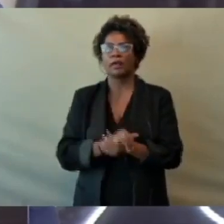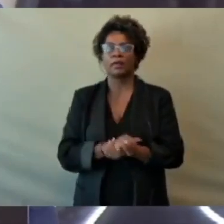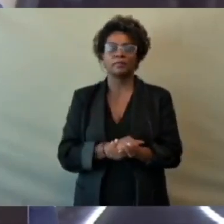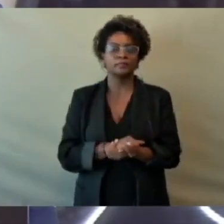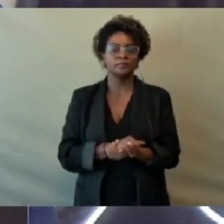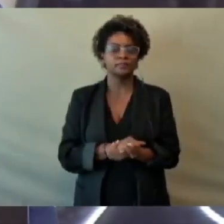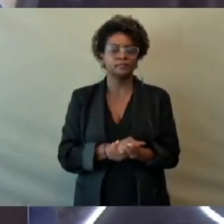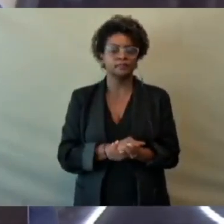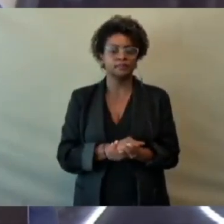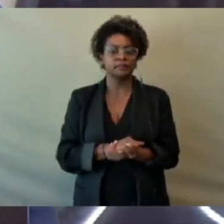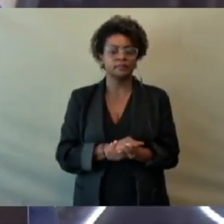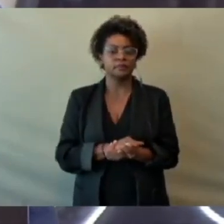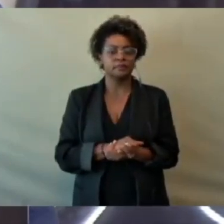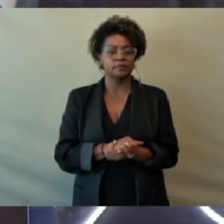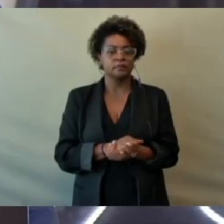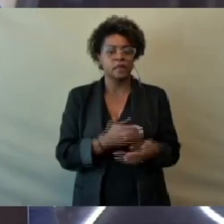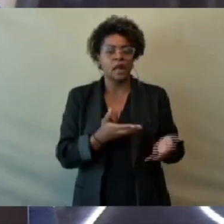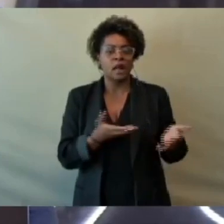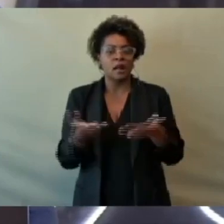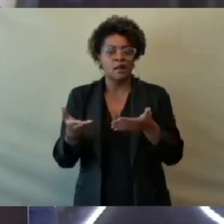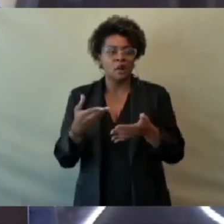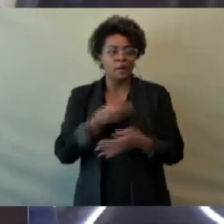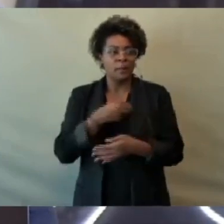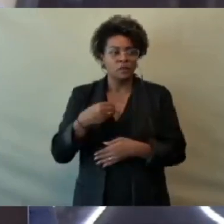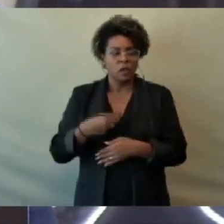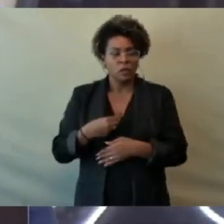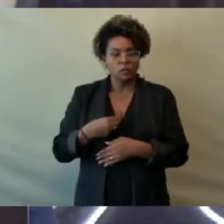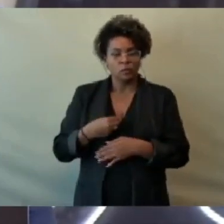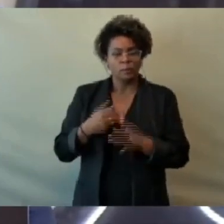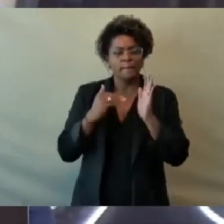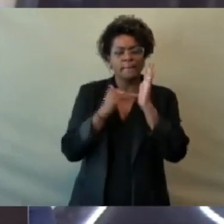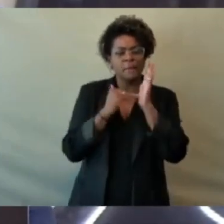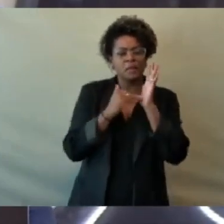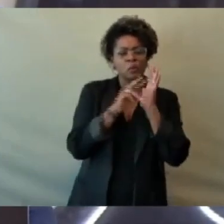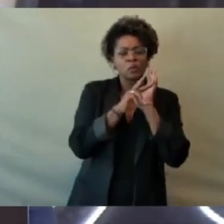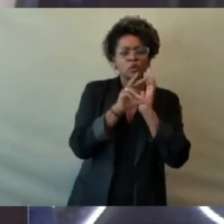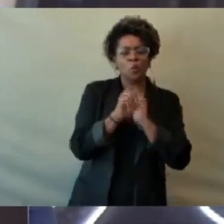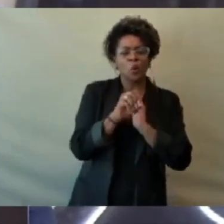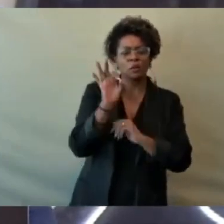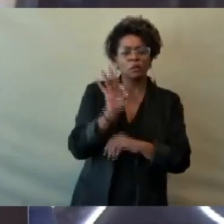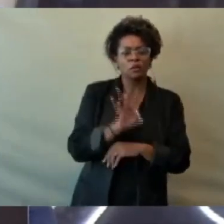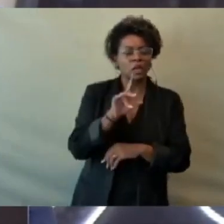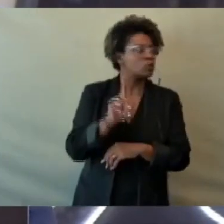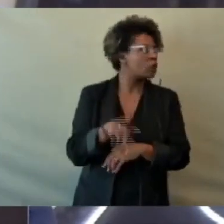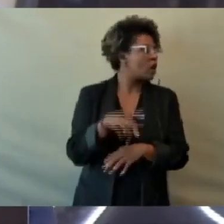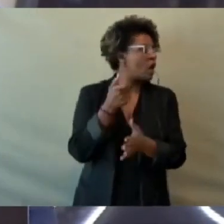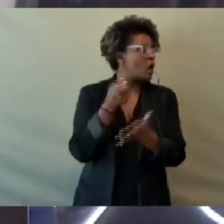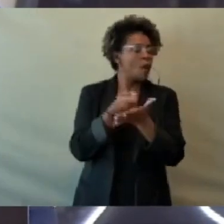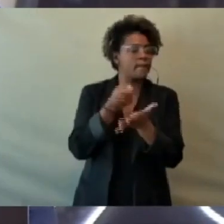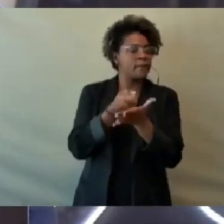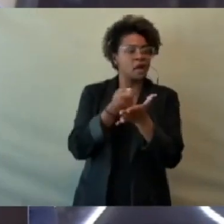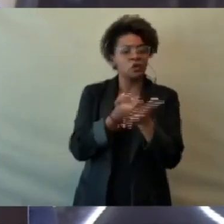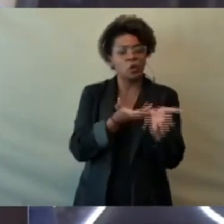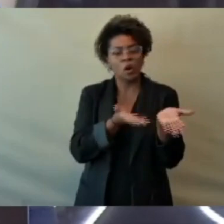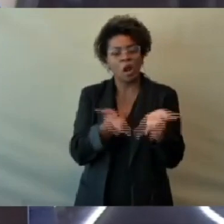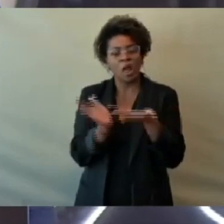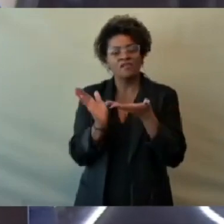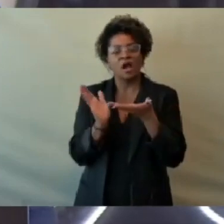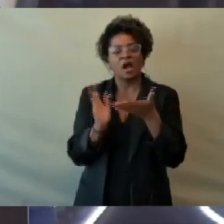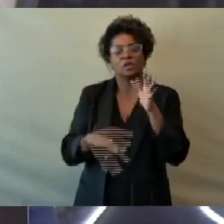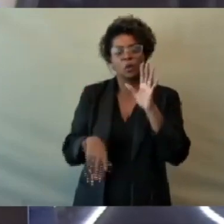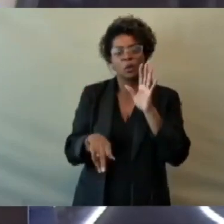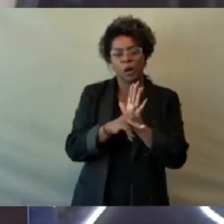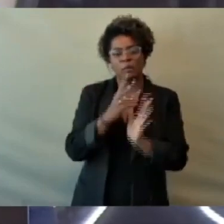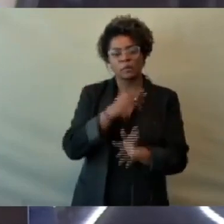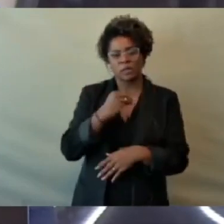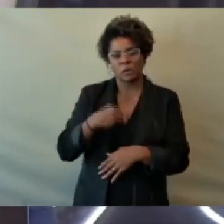saúde no mínimo 50% do recurso tem que ser obrigatoriamente encaminhados para as questões de saúde da cidade de Belo Horizonte e a gente acredita